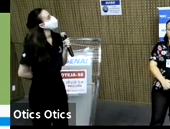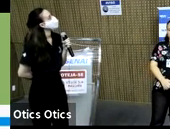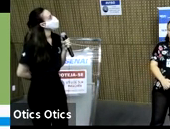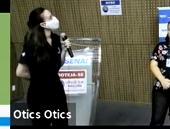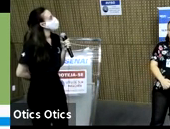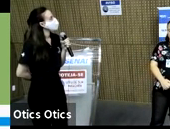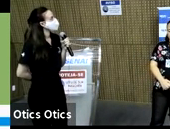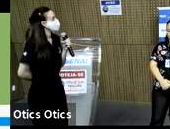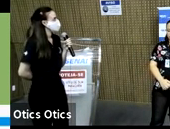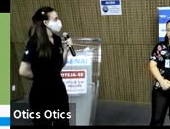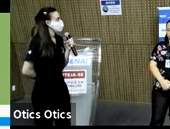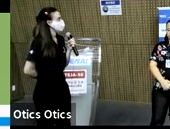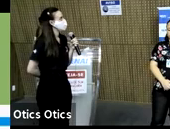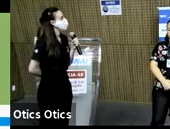2020,